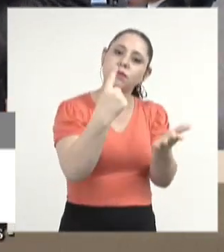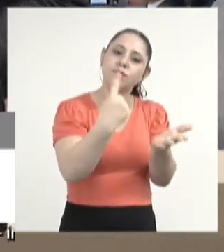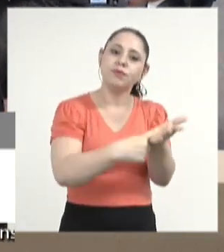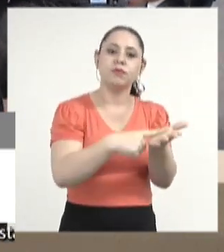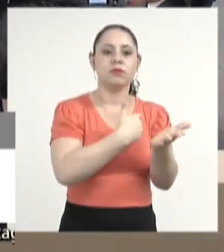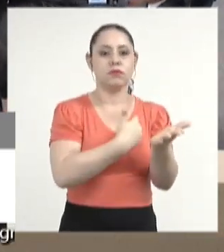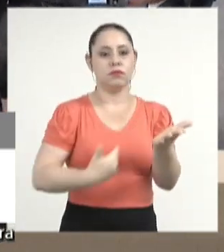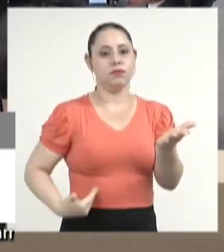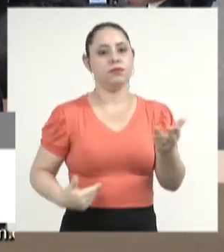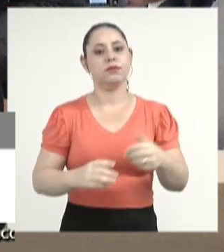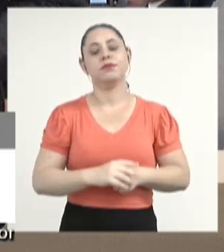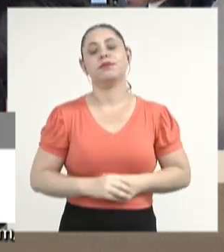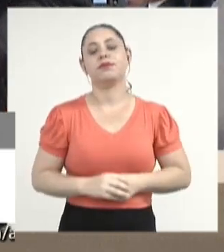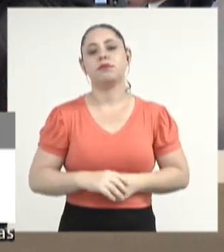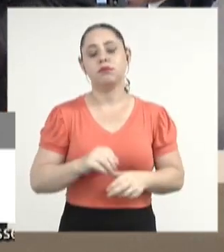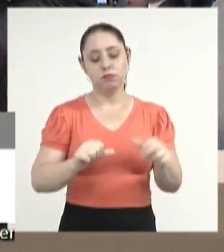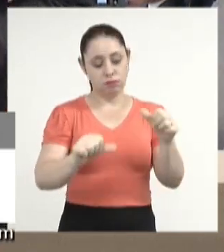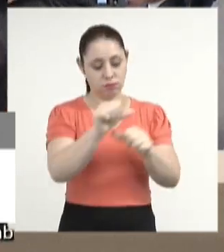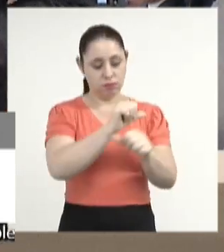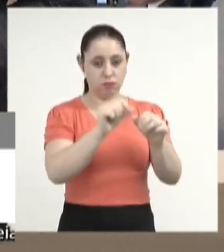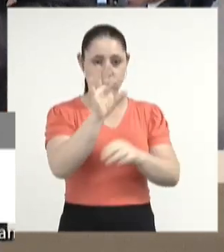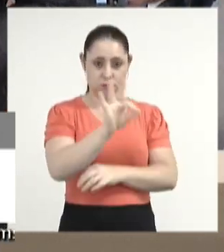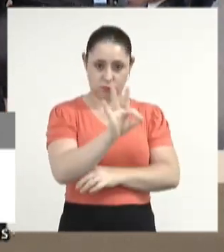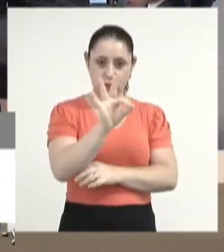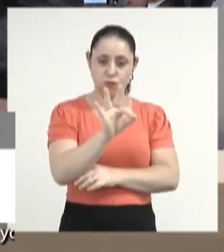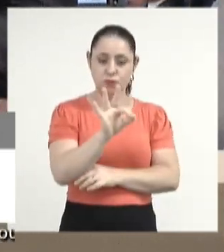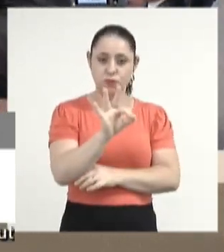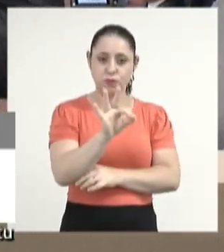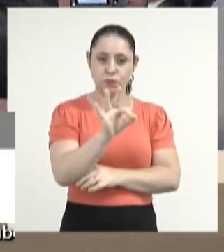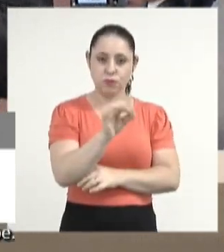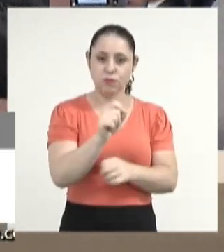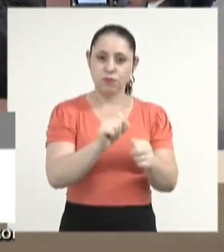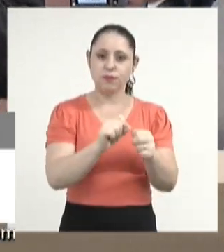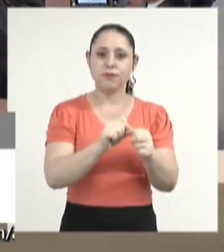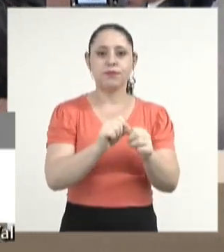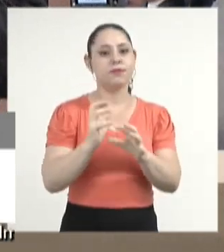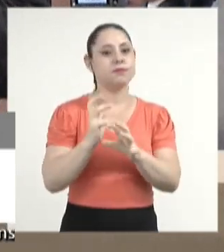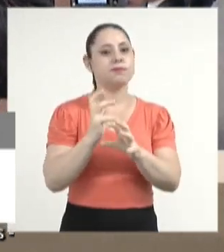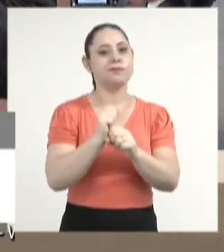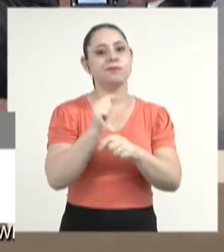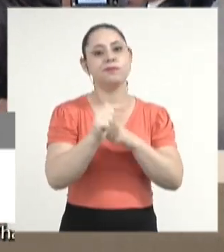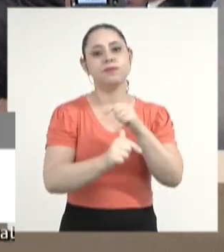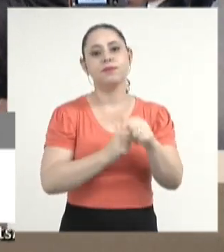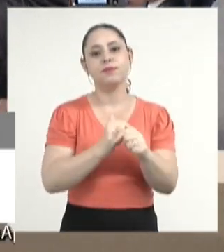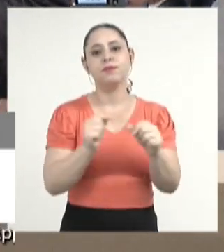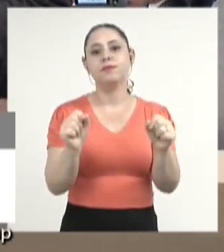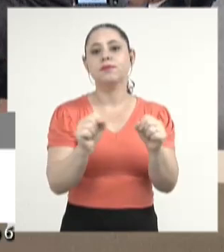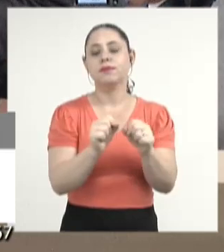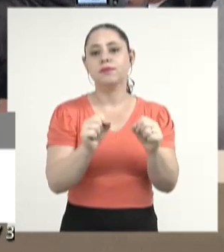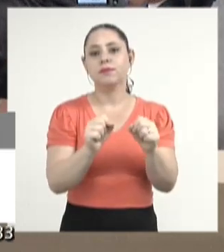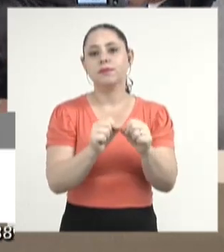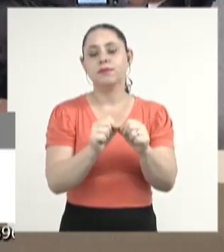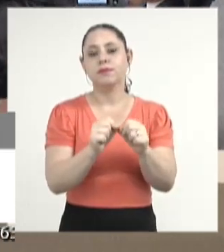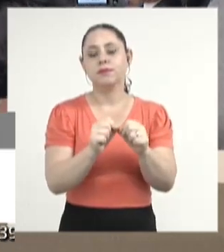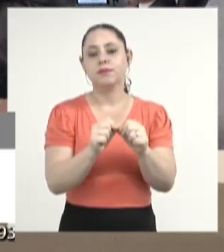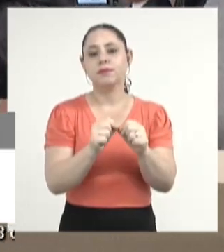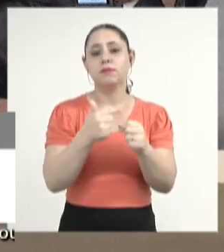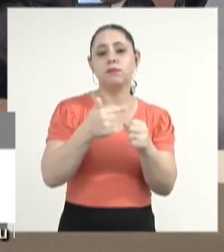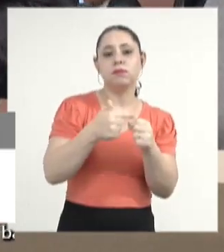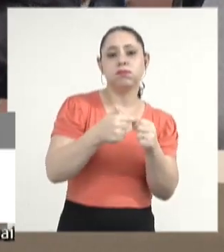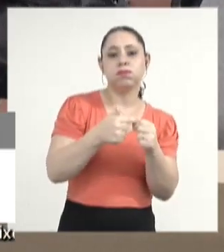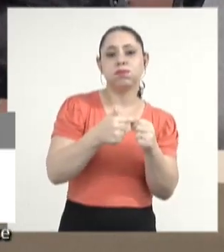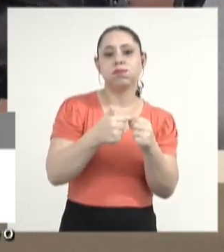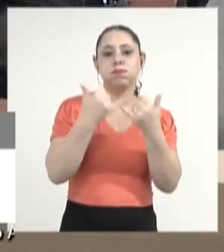pelo governo. Essa alteração de alíquotas nas operações e prestações de